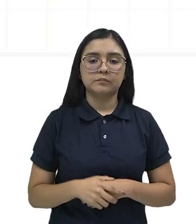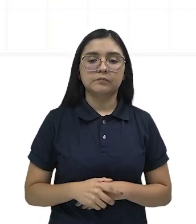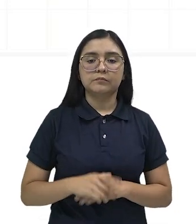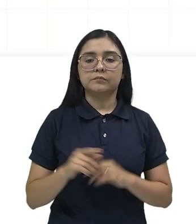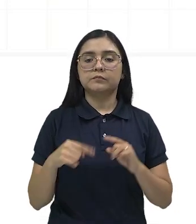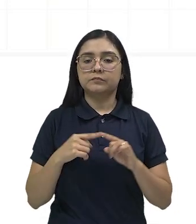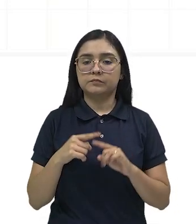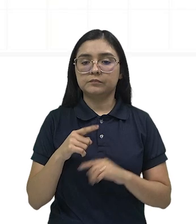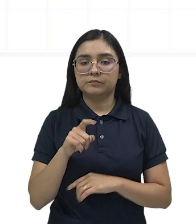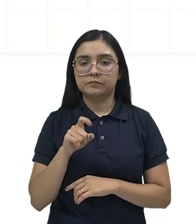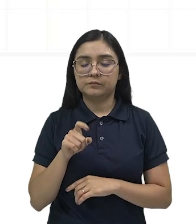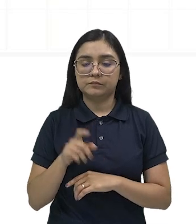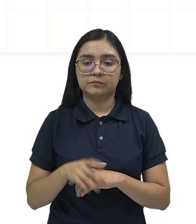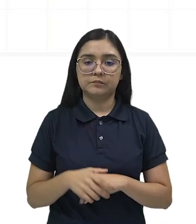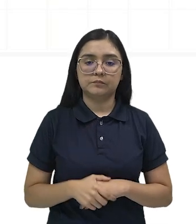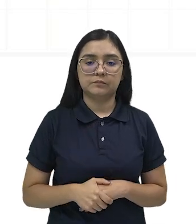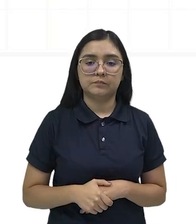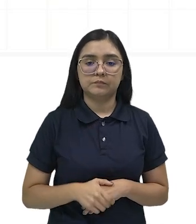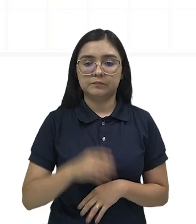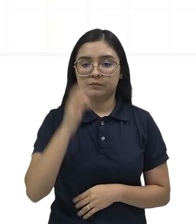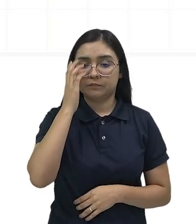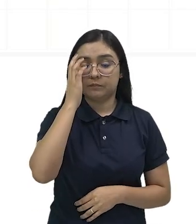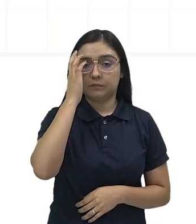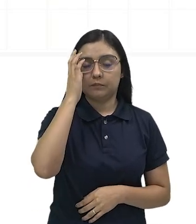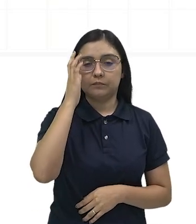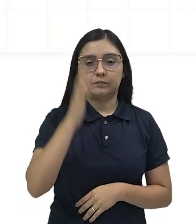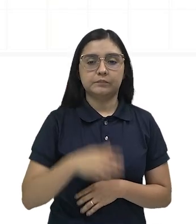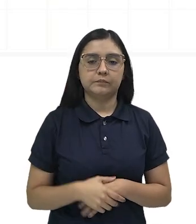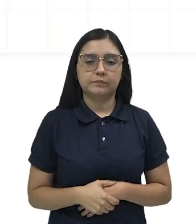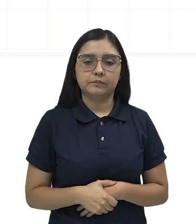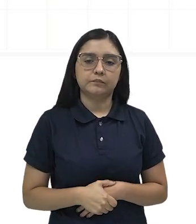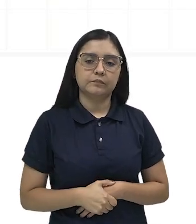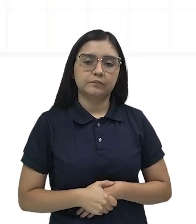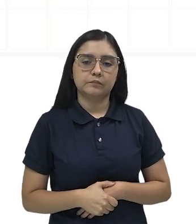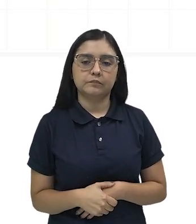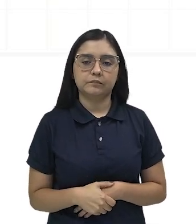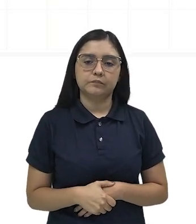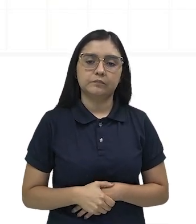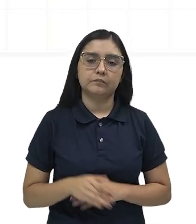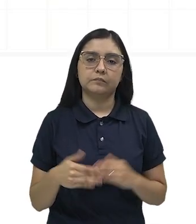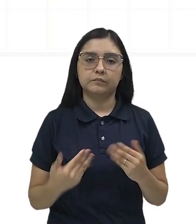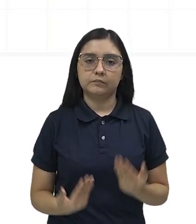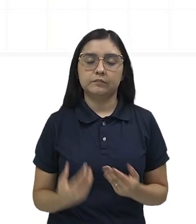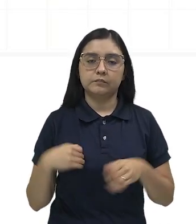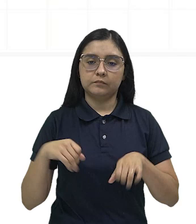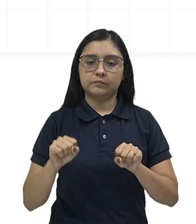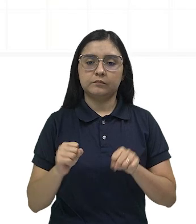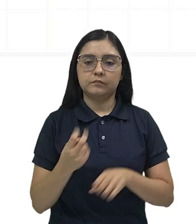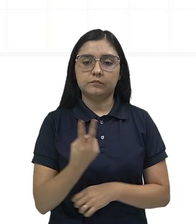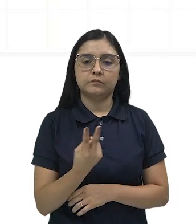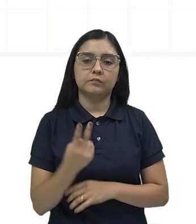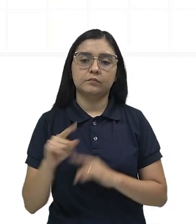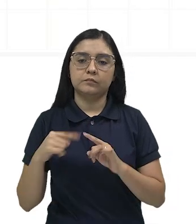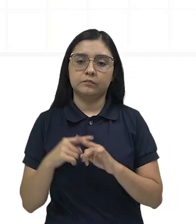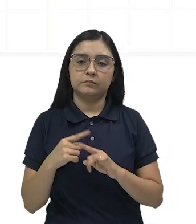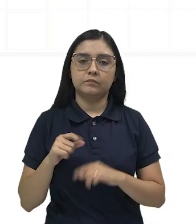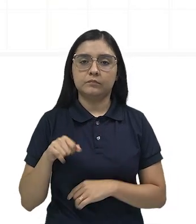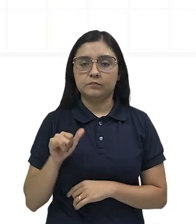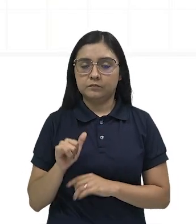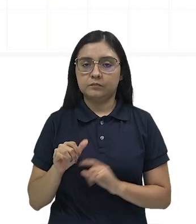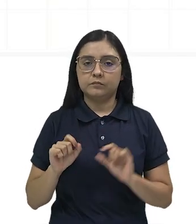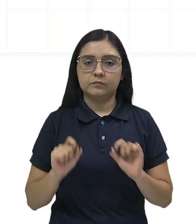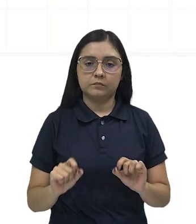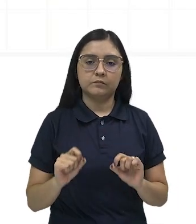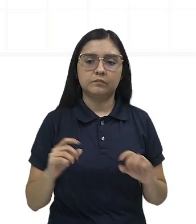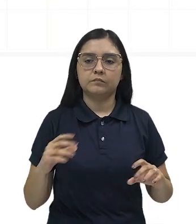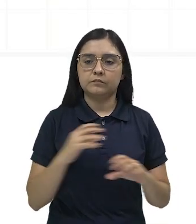número de carros. E da motocicleta tem 2 rodas, 2 vezes o quantitativo de motocicleta. Isso deu um total